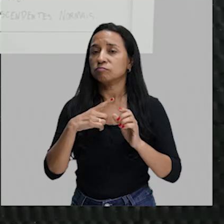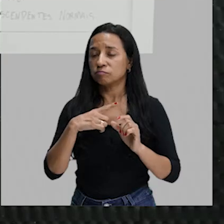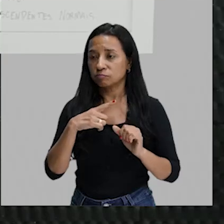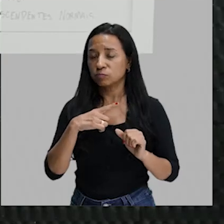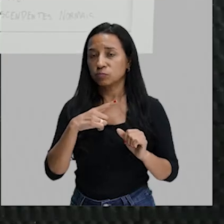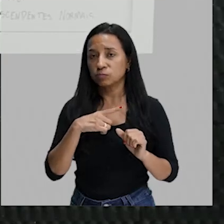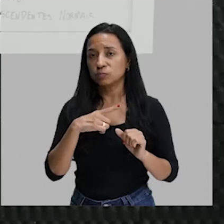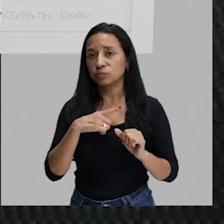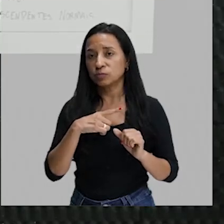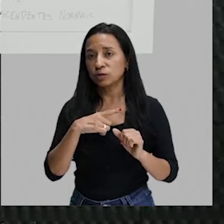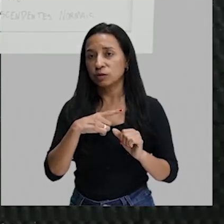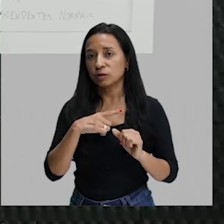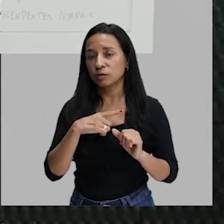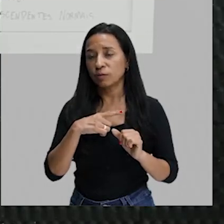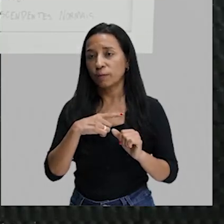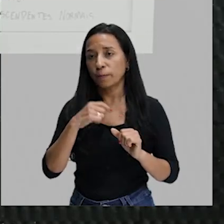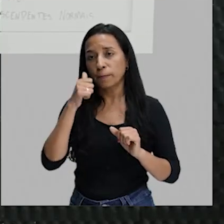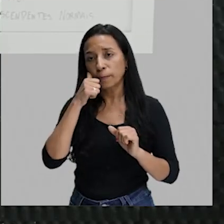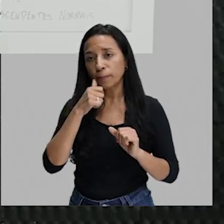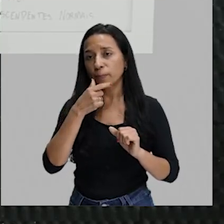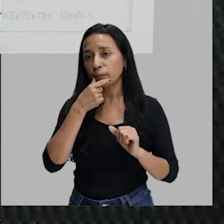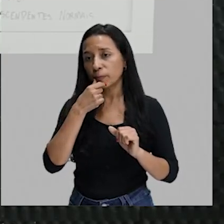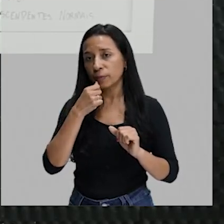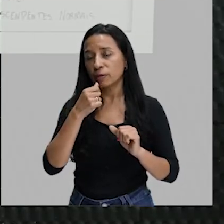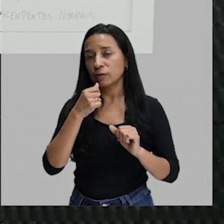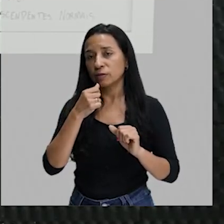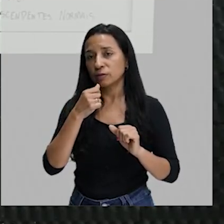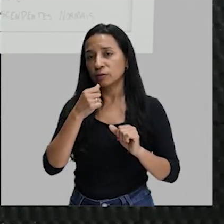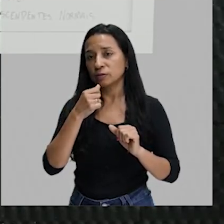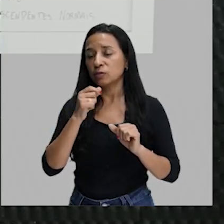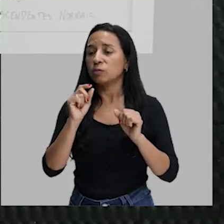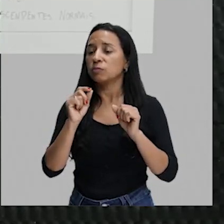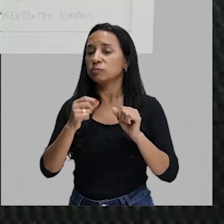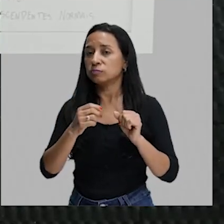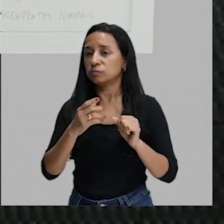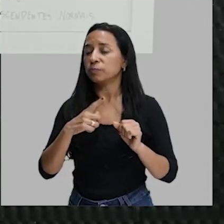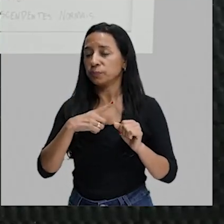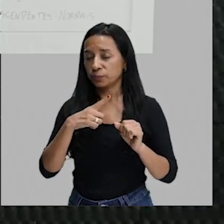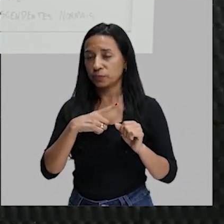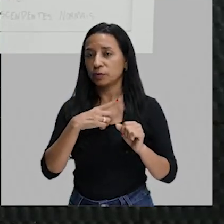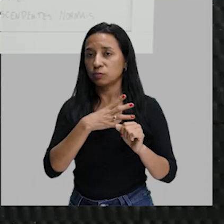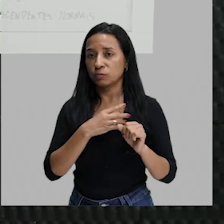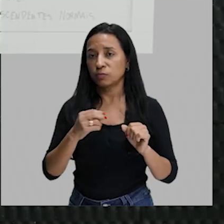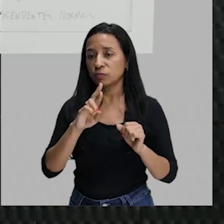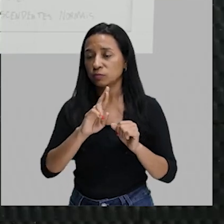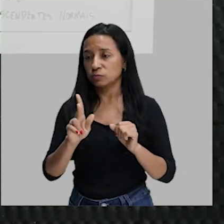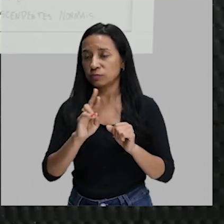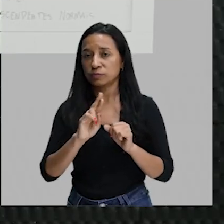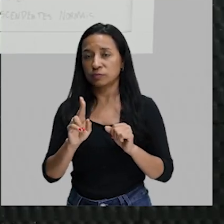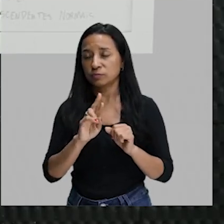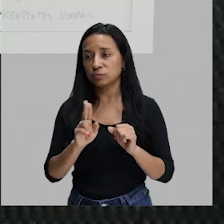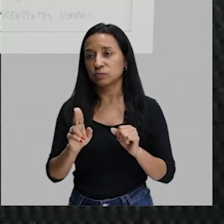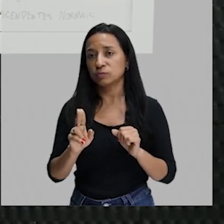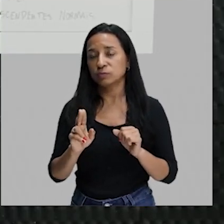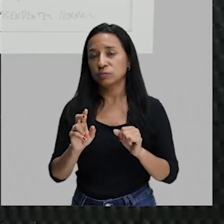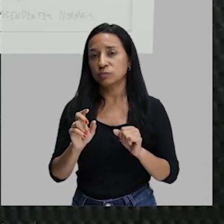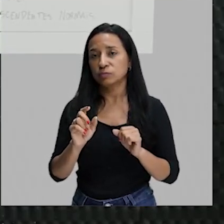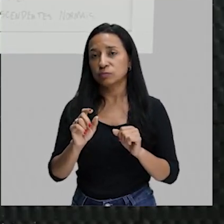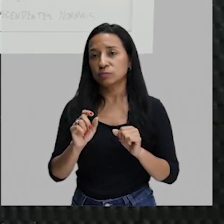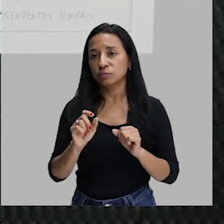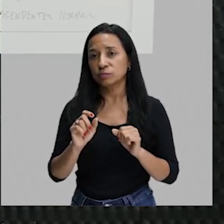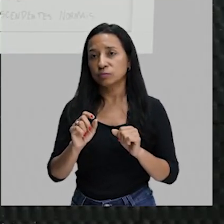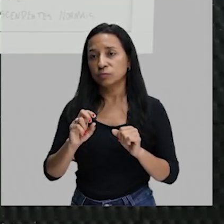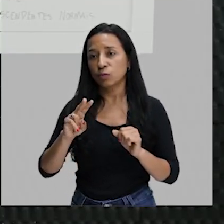tiver pais iguais gerando um filho diferente, esse filho que é diferente, ele